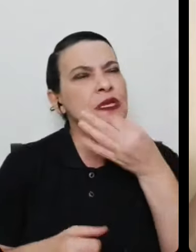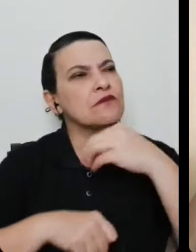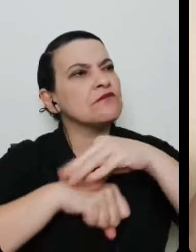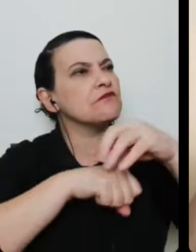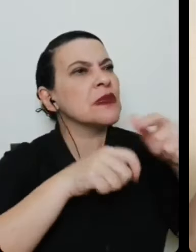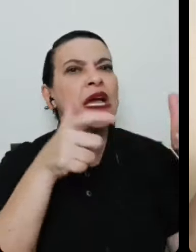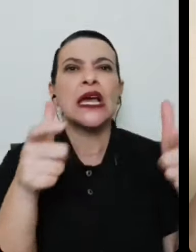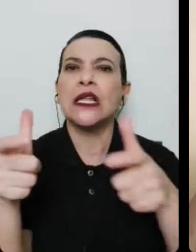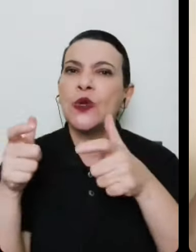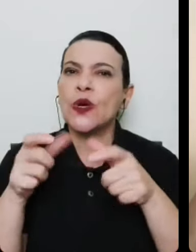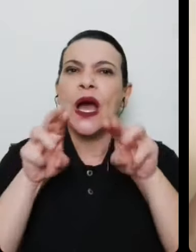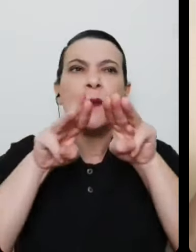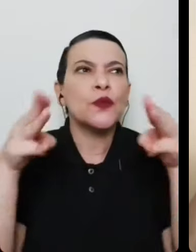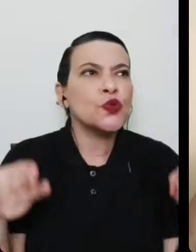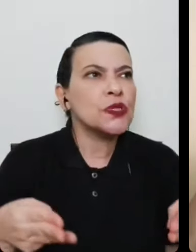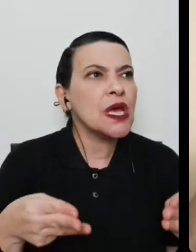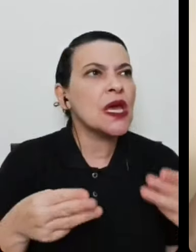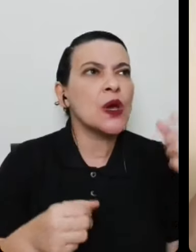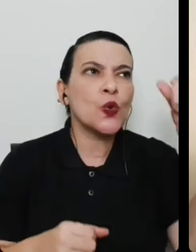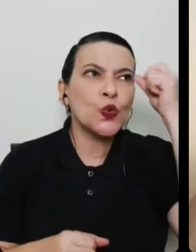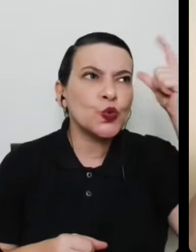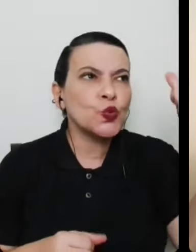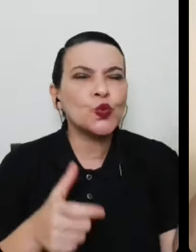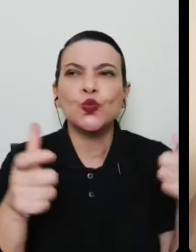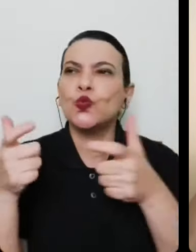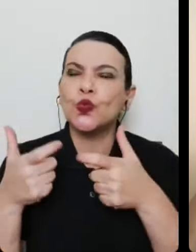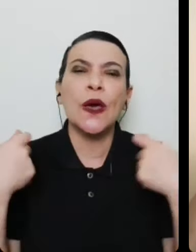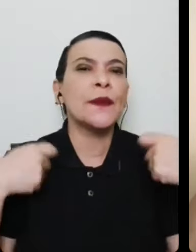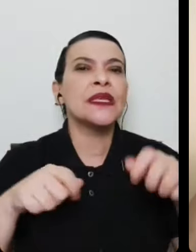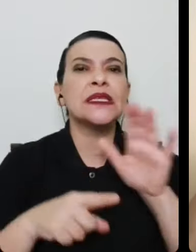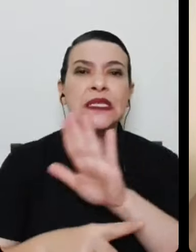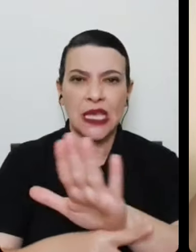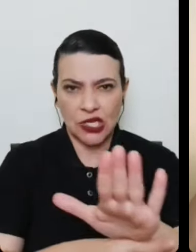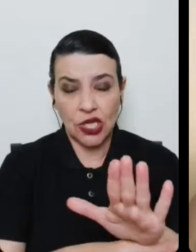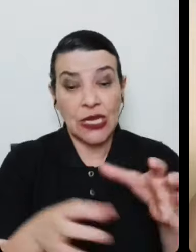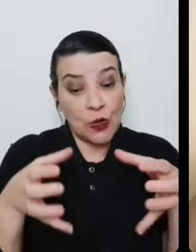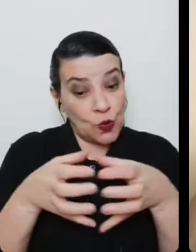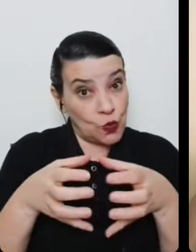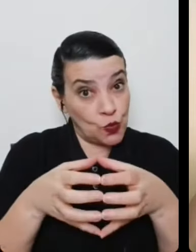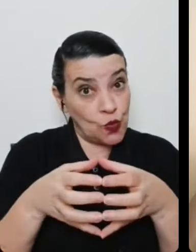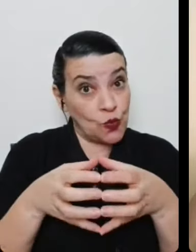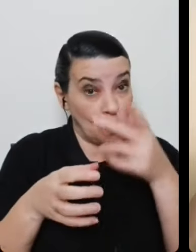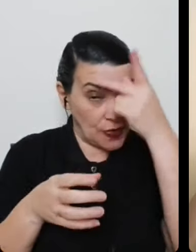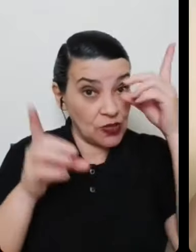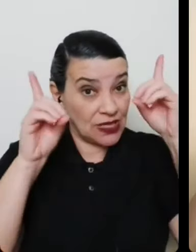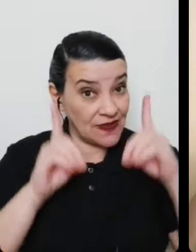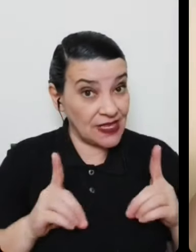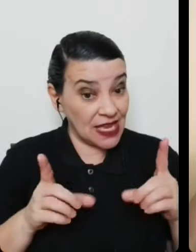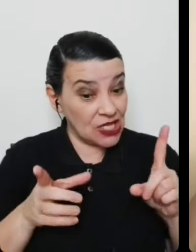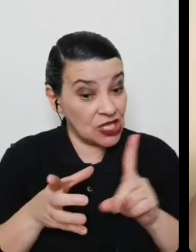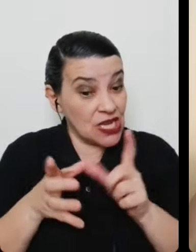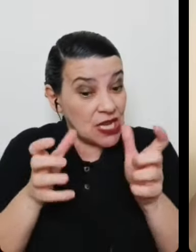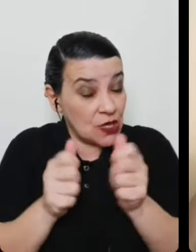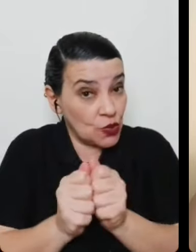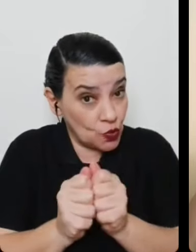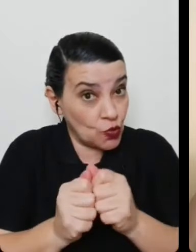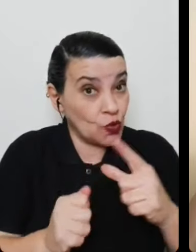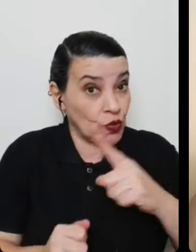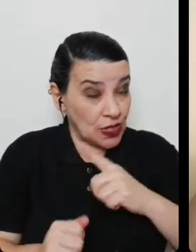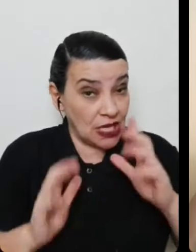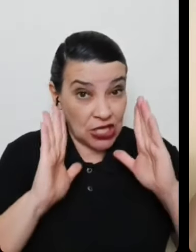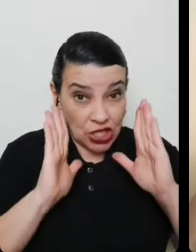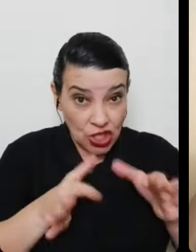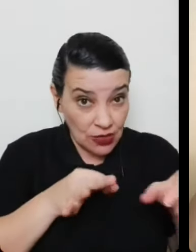têm que favorecer, para além do fato de que, se a gente tem na equipe uma pessoa com deficiência, essas questões já estão ali na